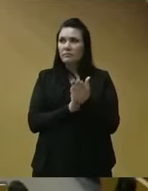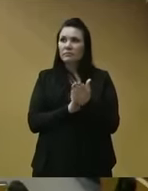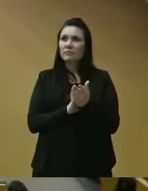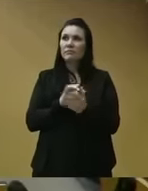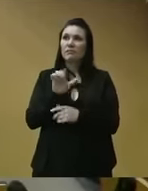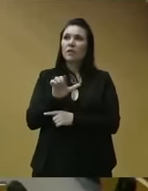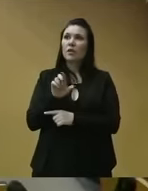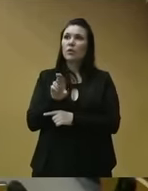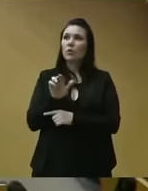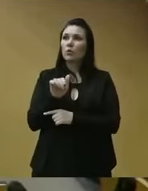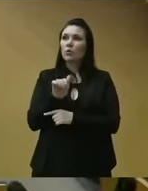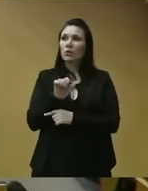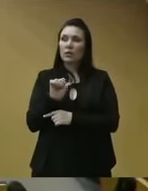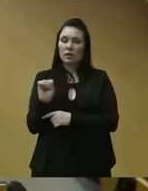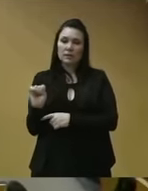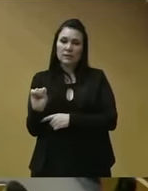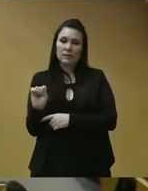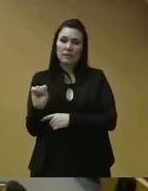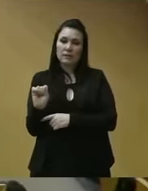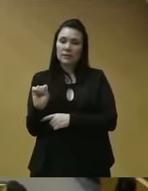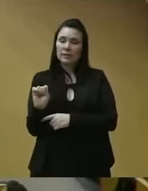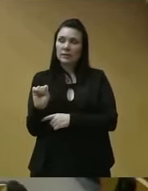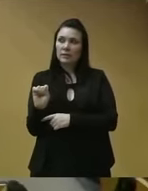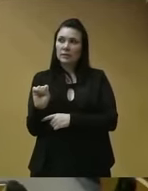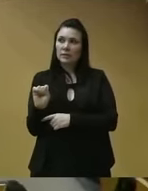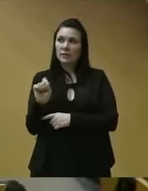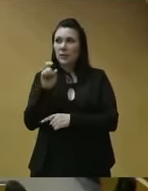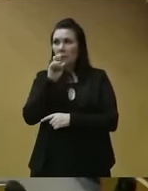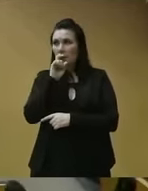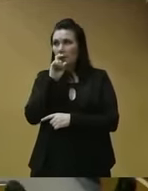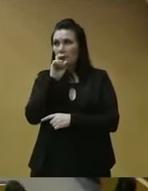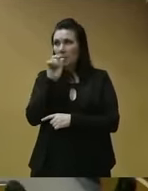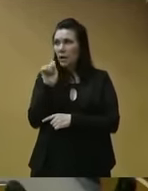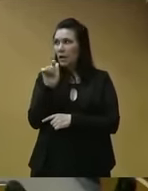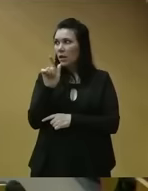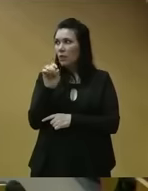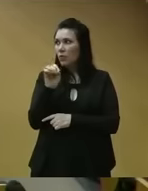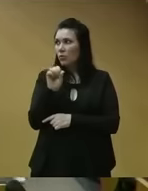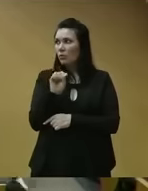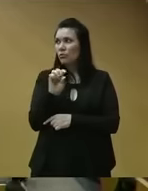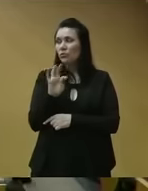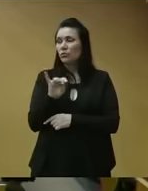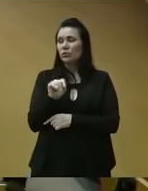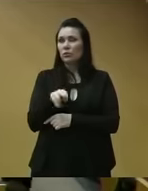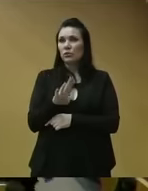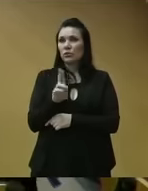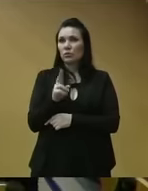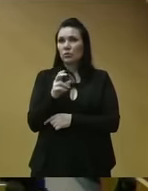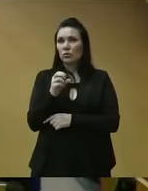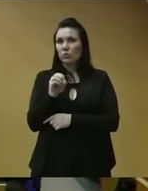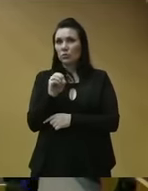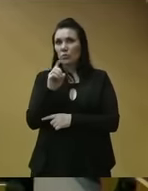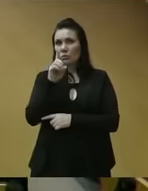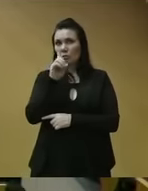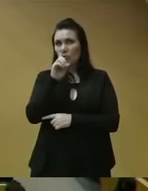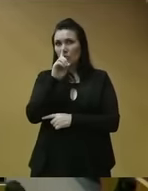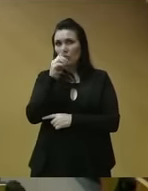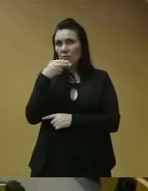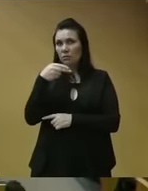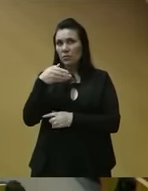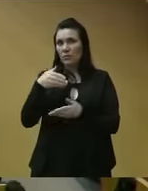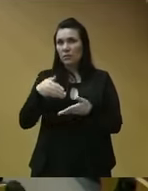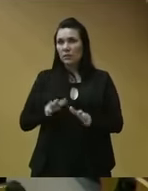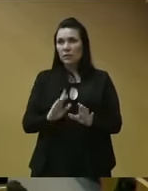Lucas Eduardo de Eder Verli, filho de Agostinho Verli e Grisel de Maria de Eder, natural de Novo